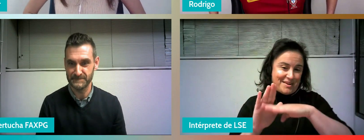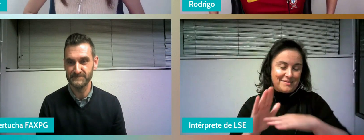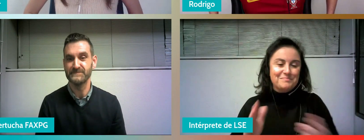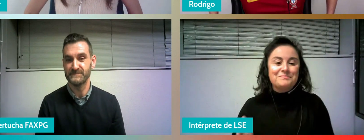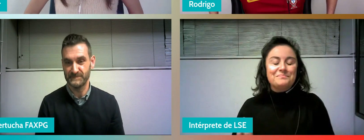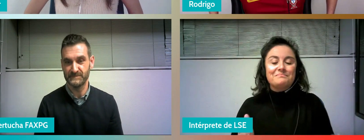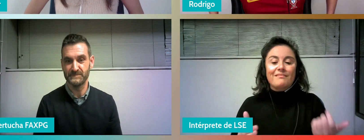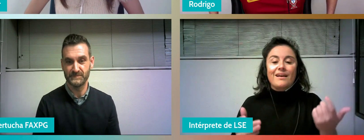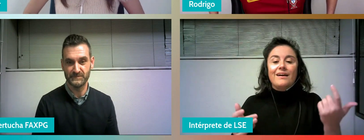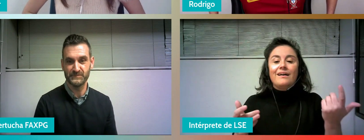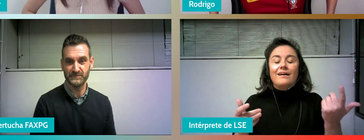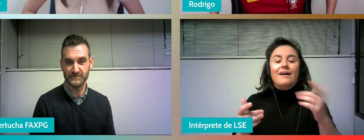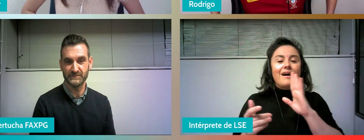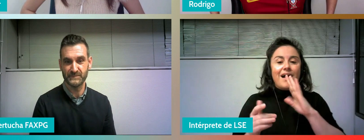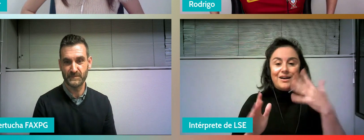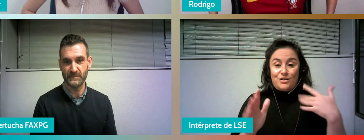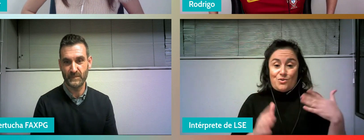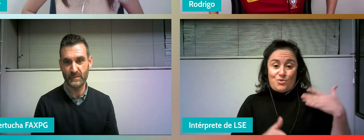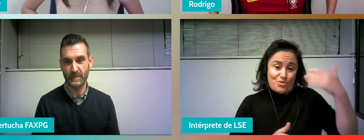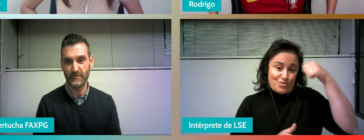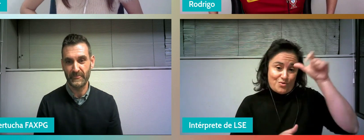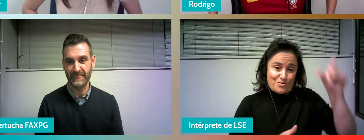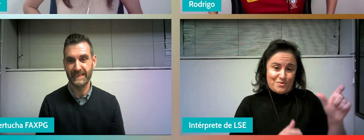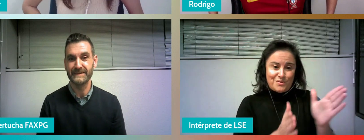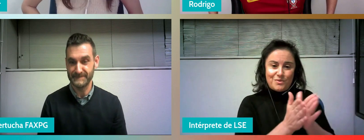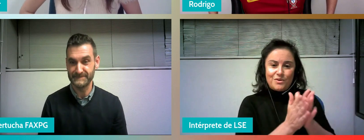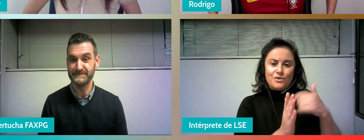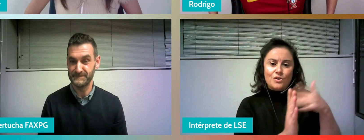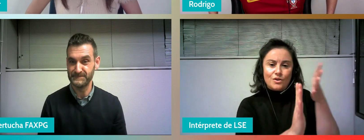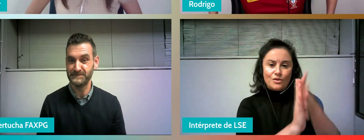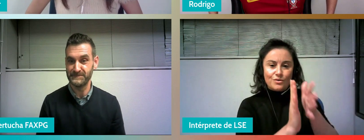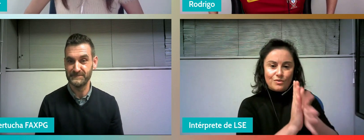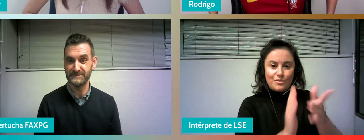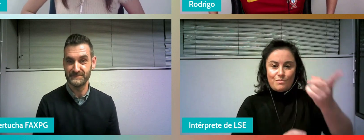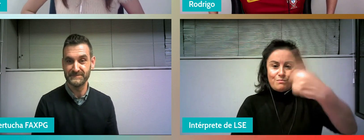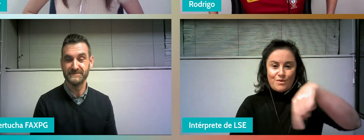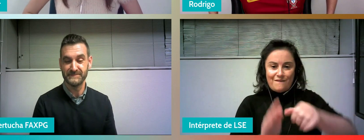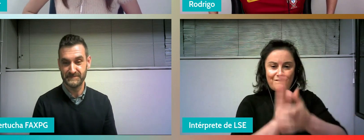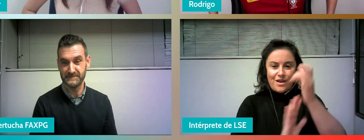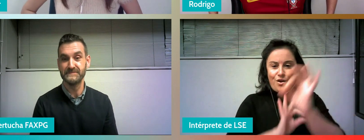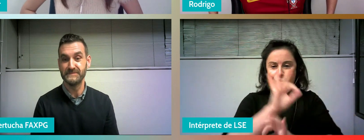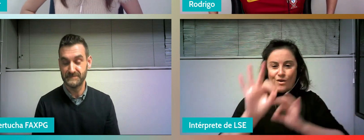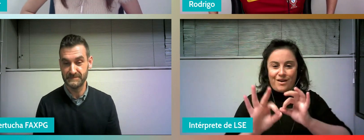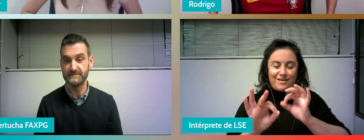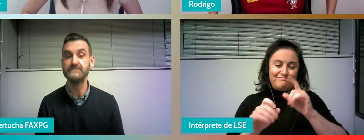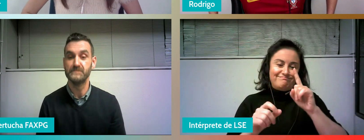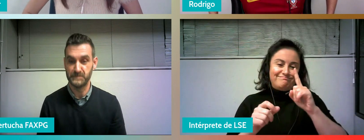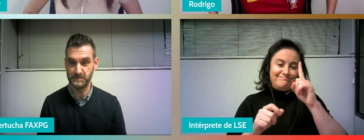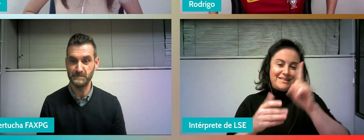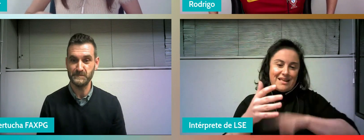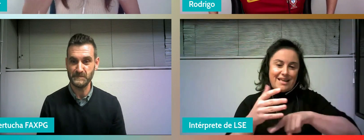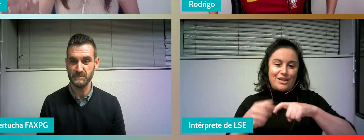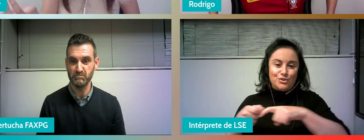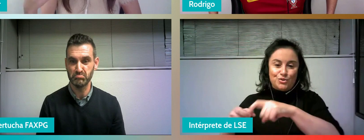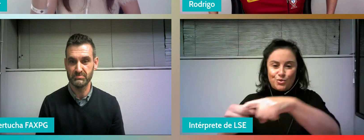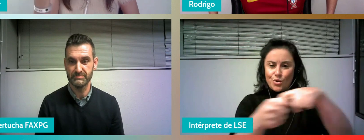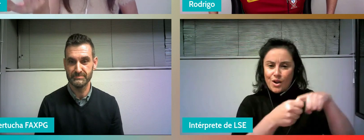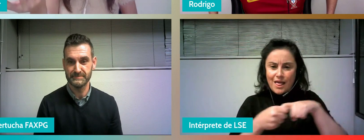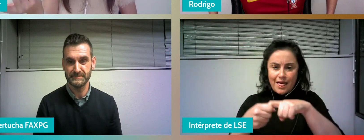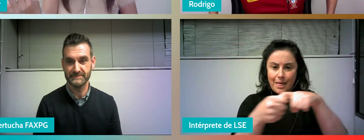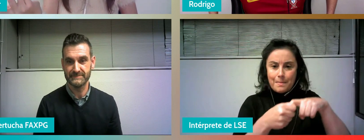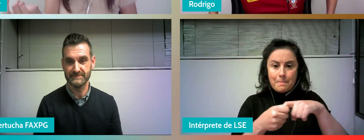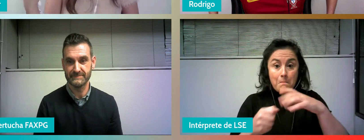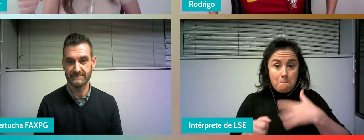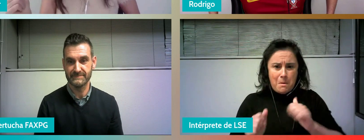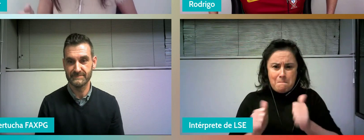Pois iso, estaba contando, Rodrigo, que fixestes un calendario solidario. Podemos empezar